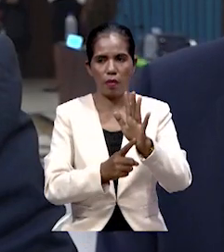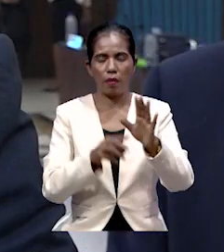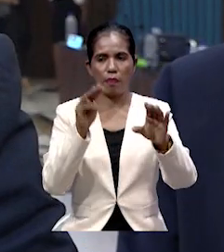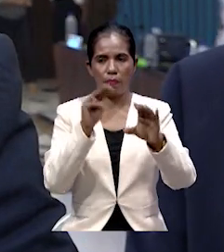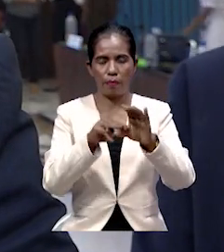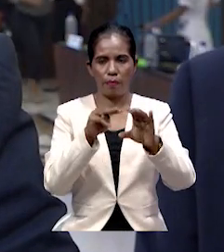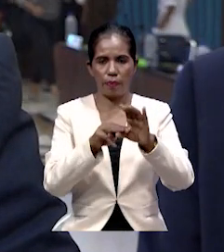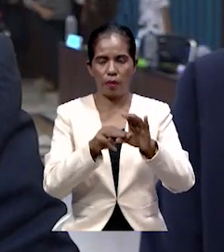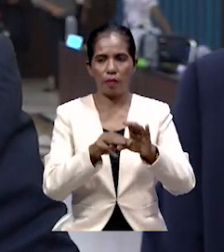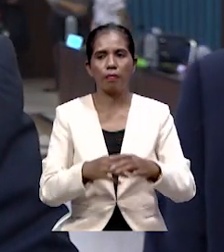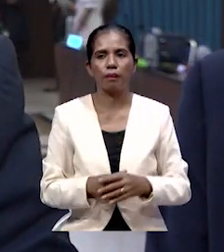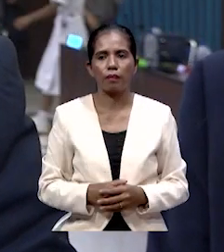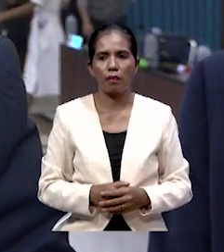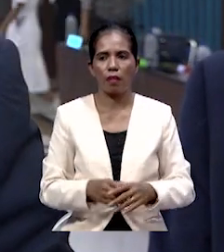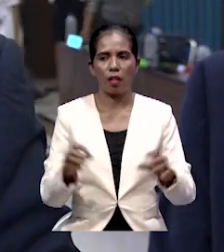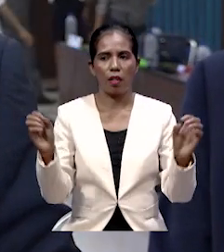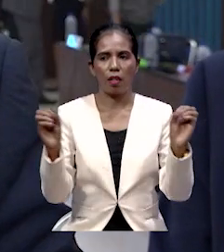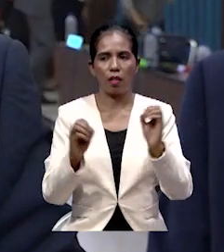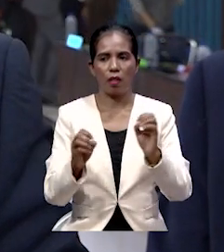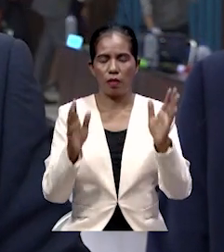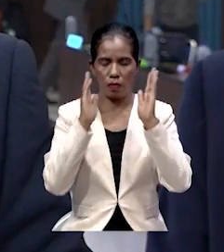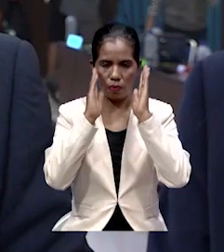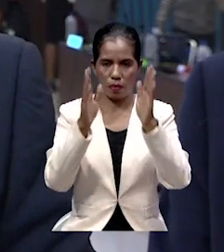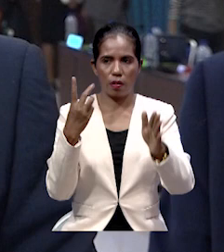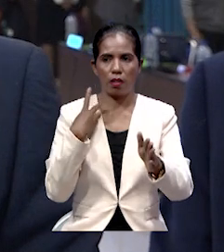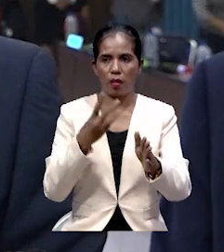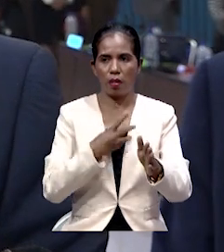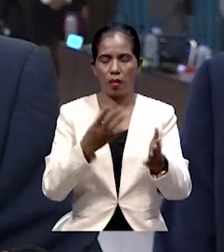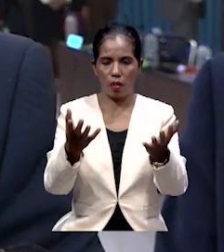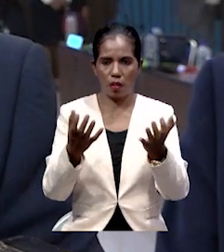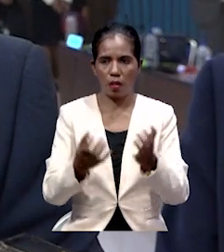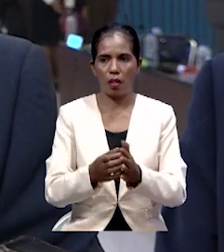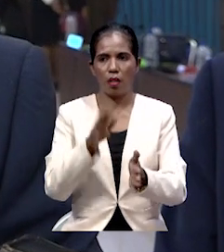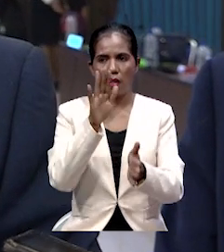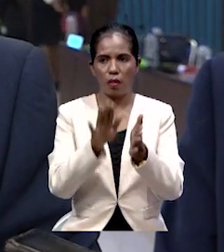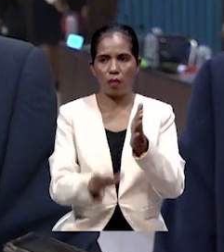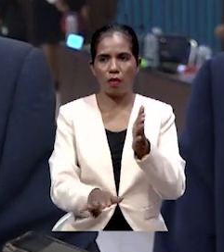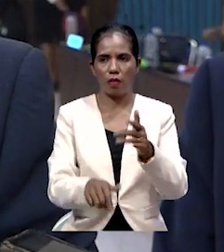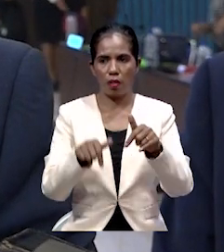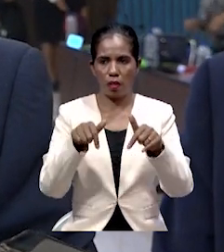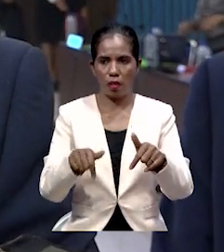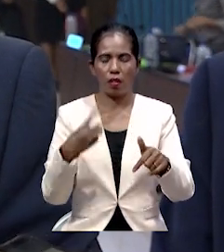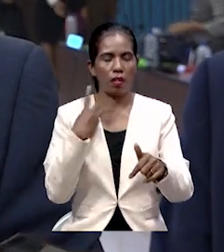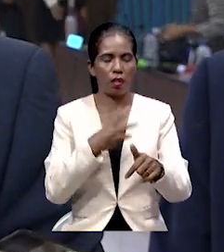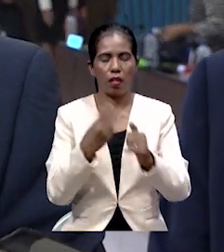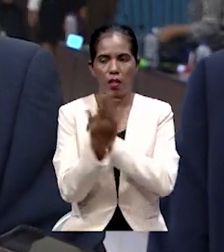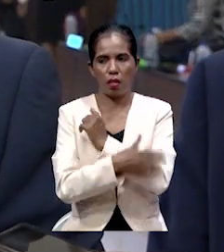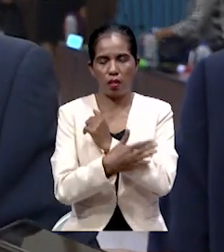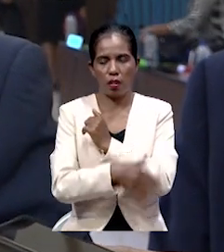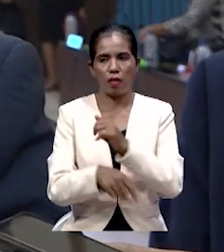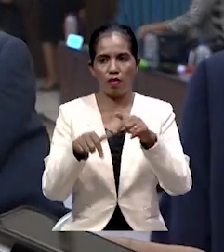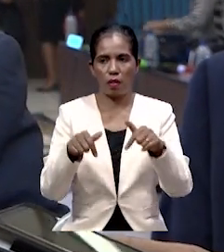Catacta Laos diretamente e vai a Caracatu, reduz que as quias imediata e itinerai, né? Mas